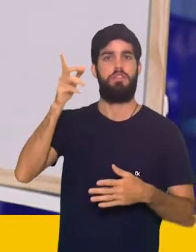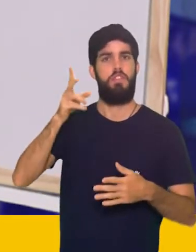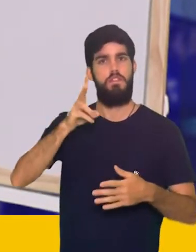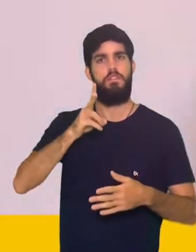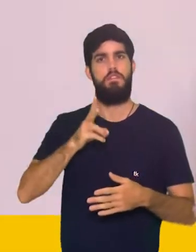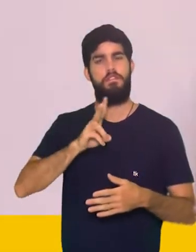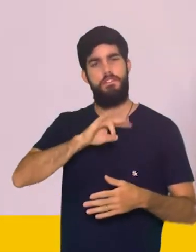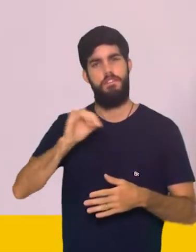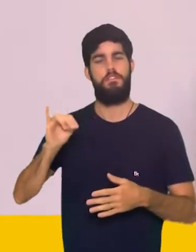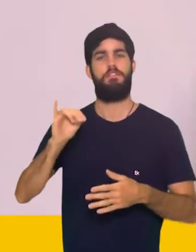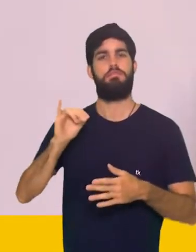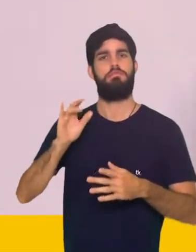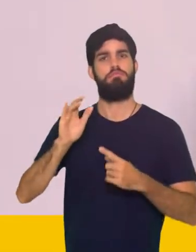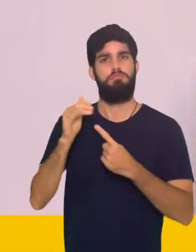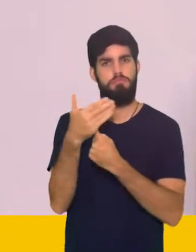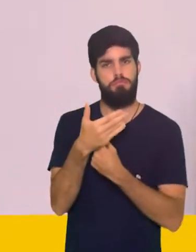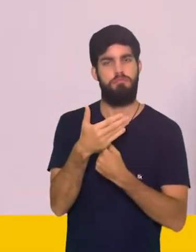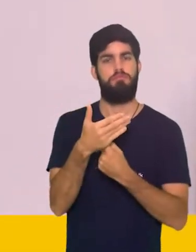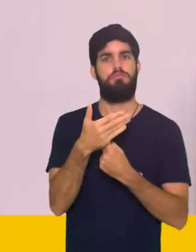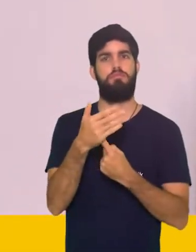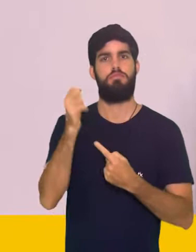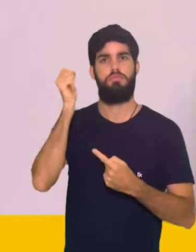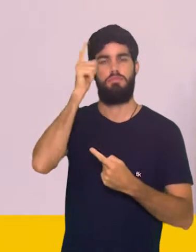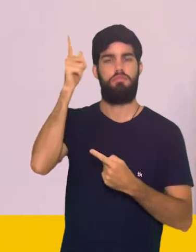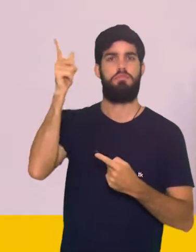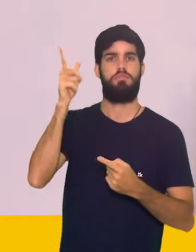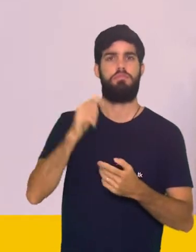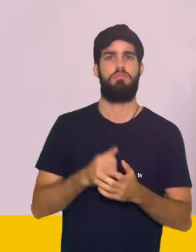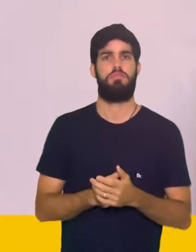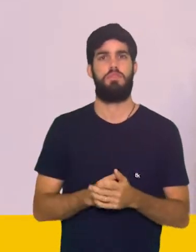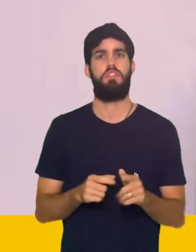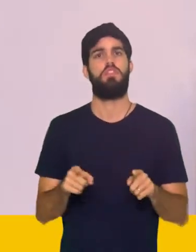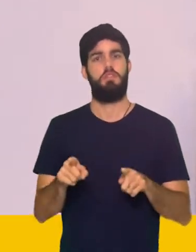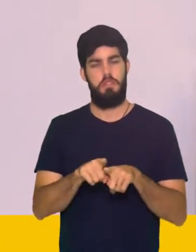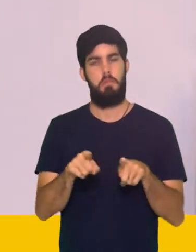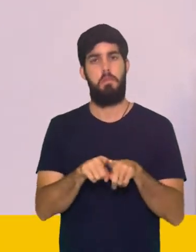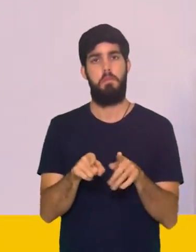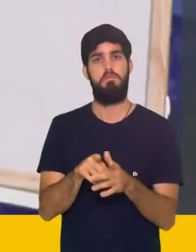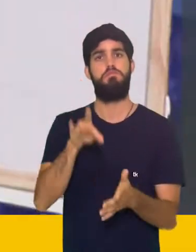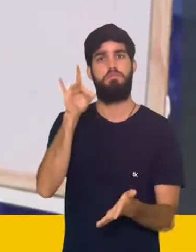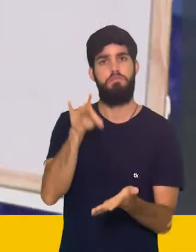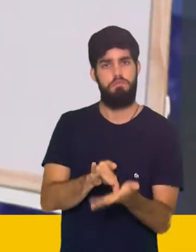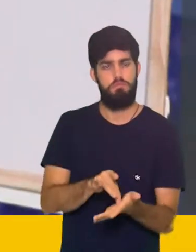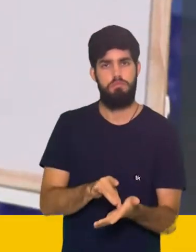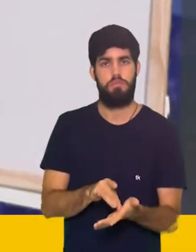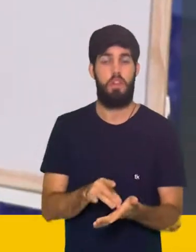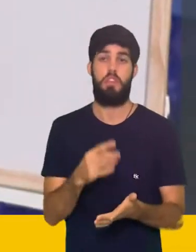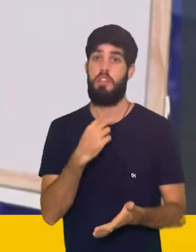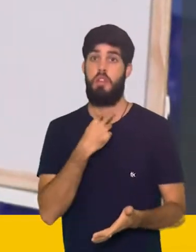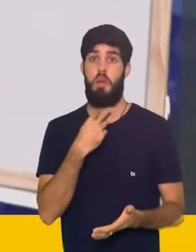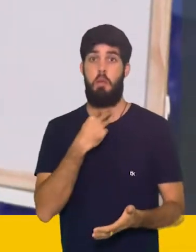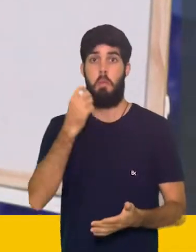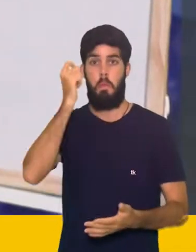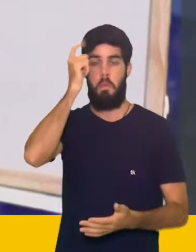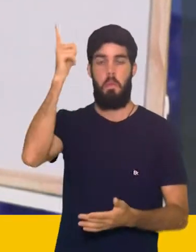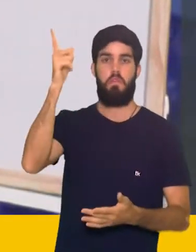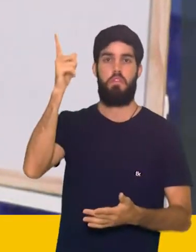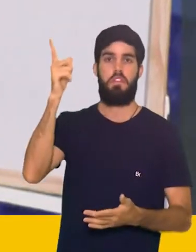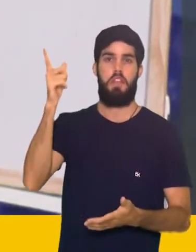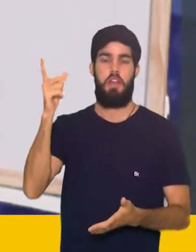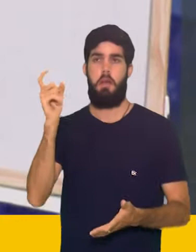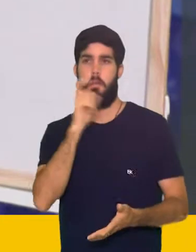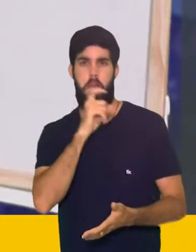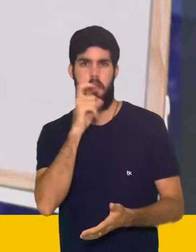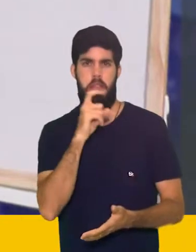defender essa ideia com argumentos convincentes, reais também, claro. Você não vai poder inventar nada, mentira nenhuma,